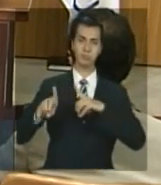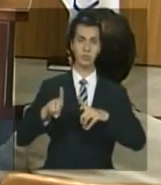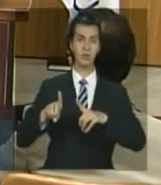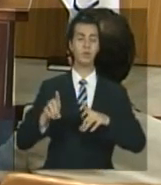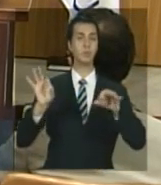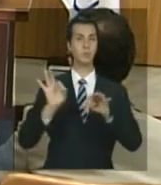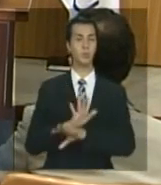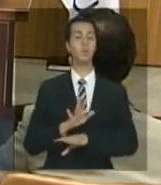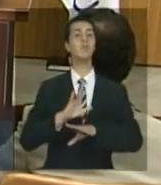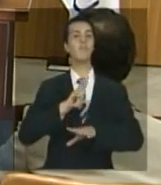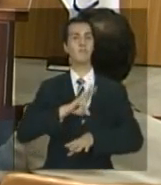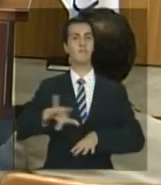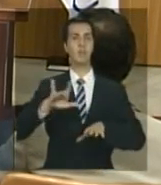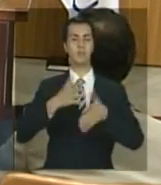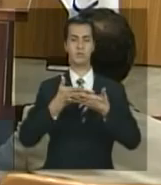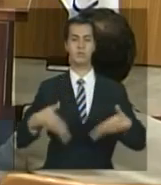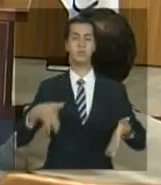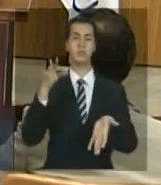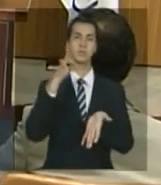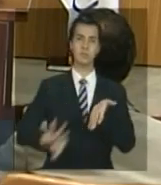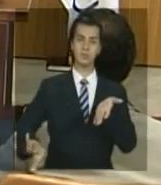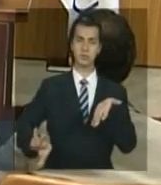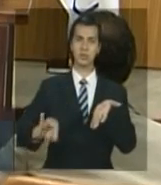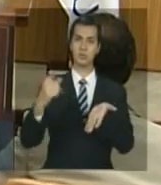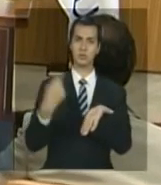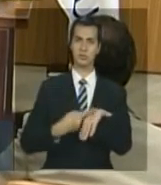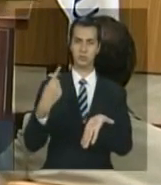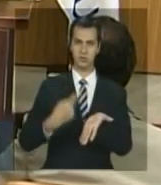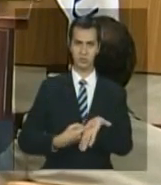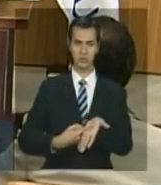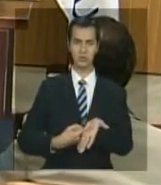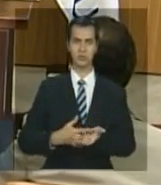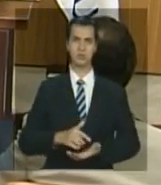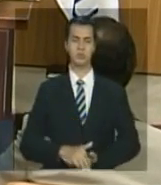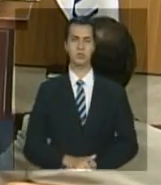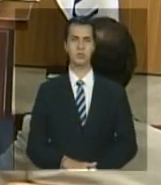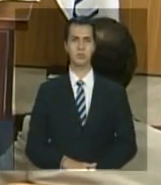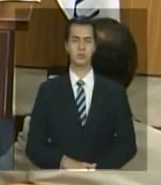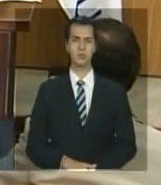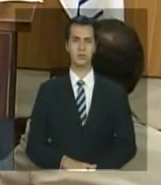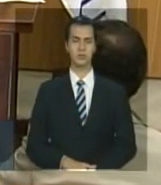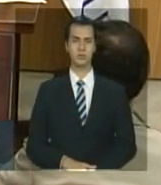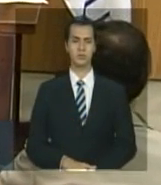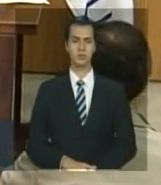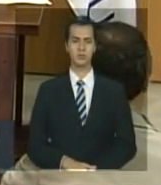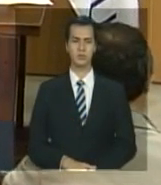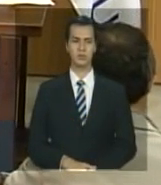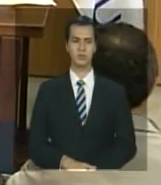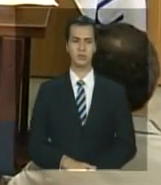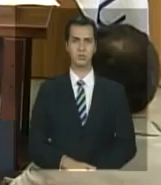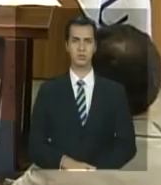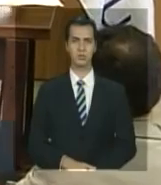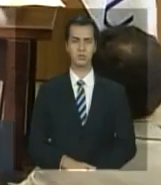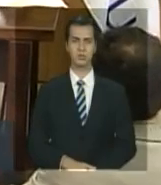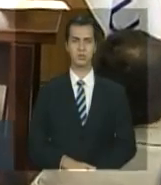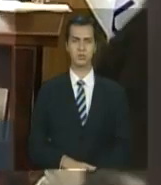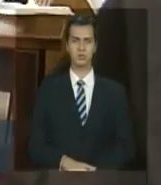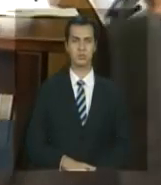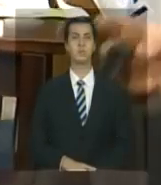de uma assinatura de atos, uma cerimônia de assinatura de atos. Depois nós voltaremos também quando tratarmos